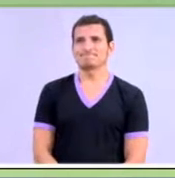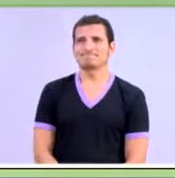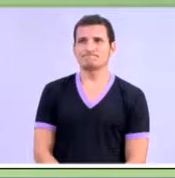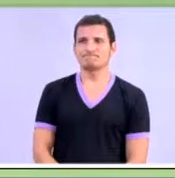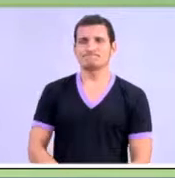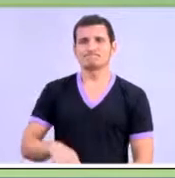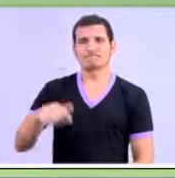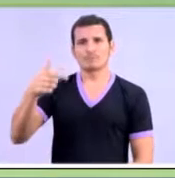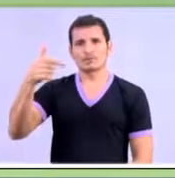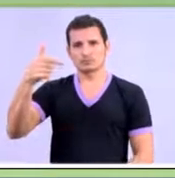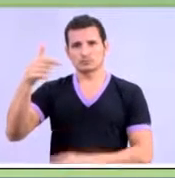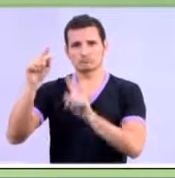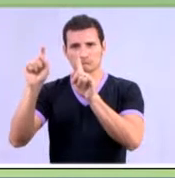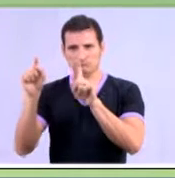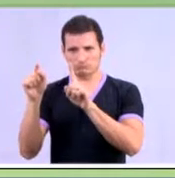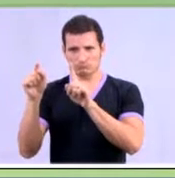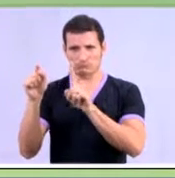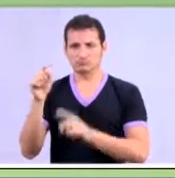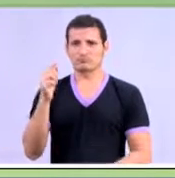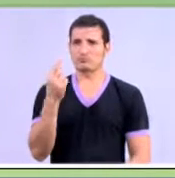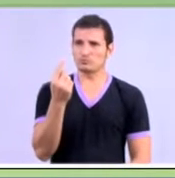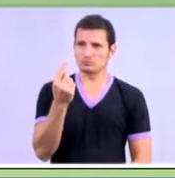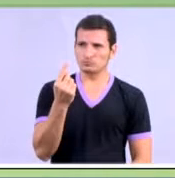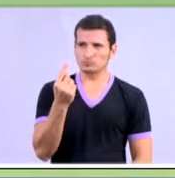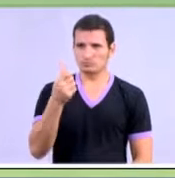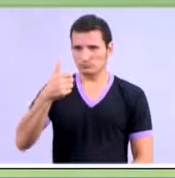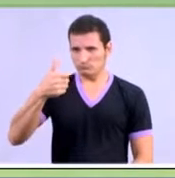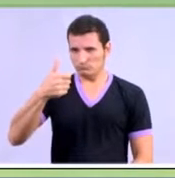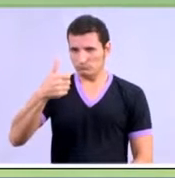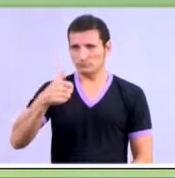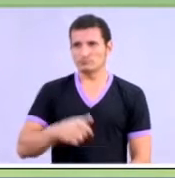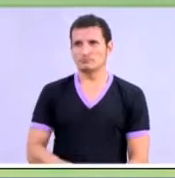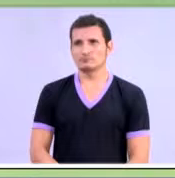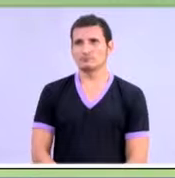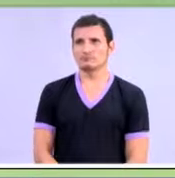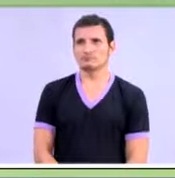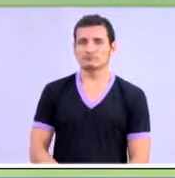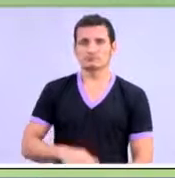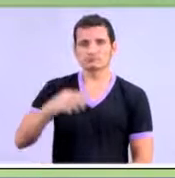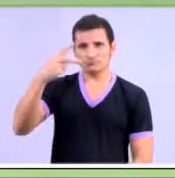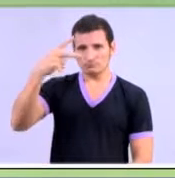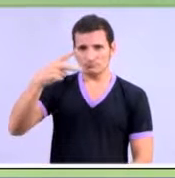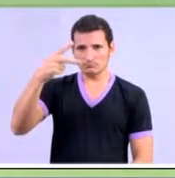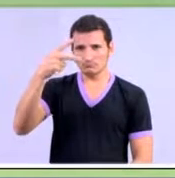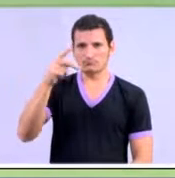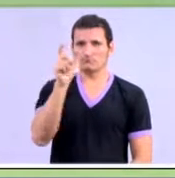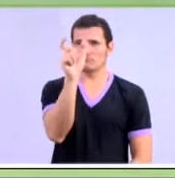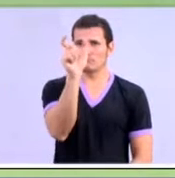Qual é a quantidade de parâmetros desse aqui? 1. Então, apesar desses dois métodos terem